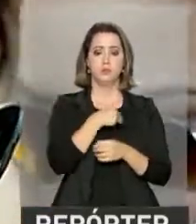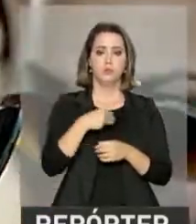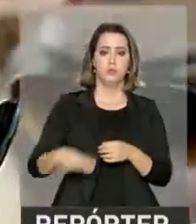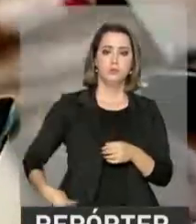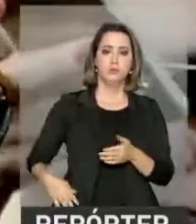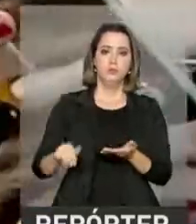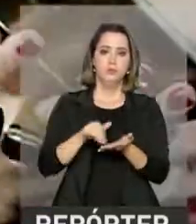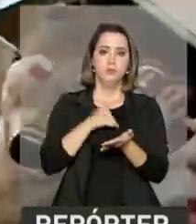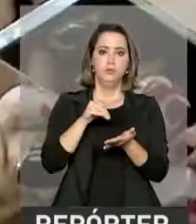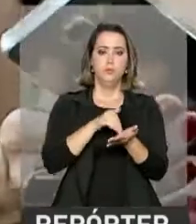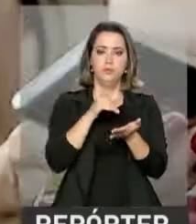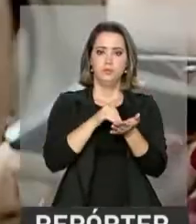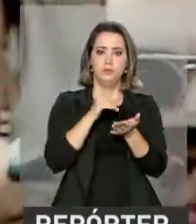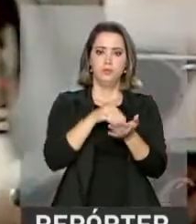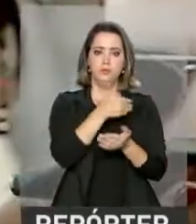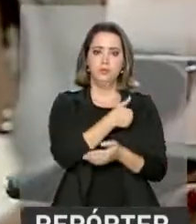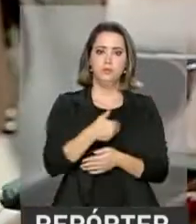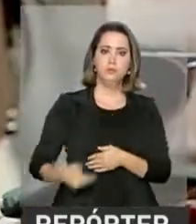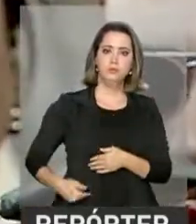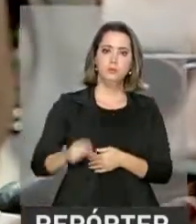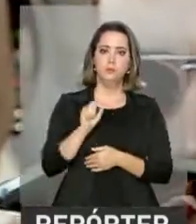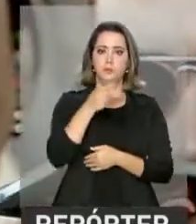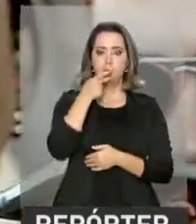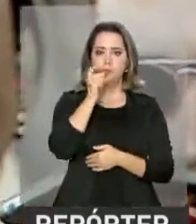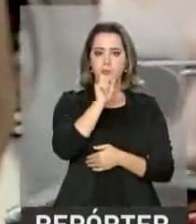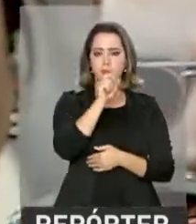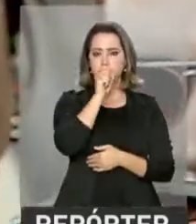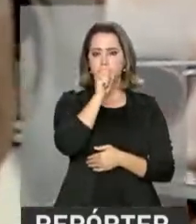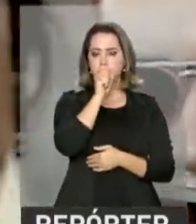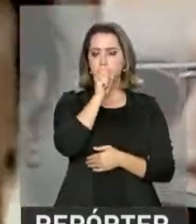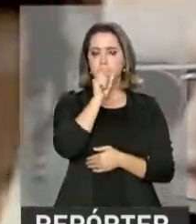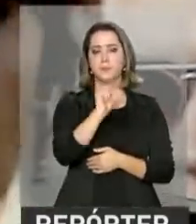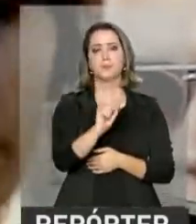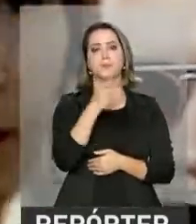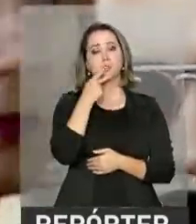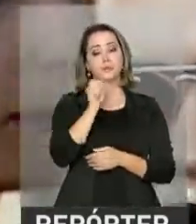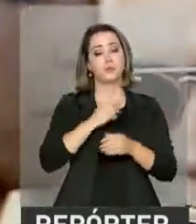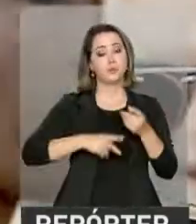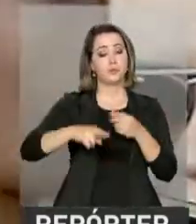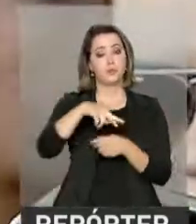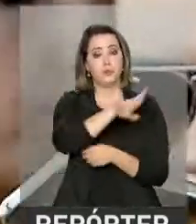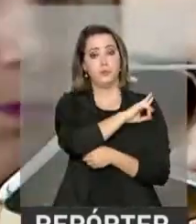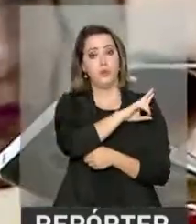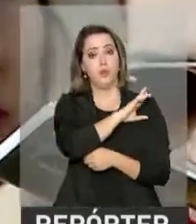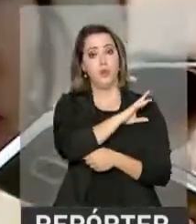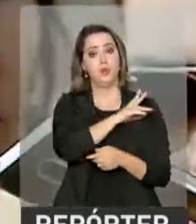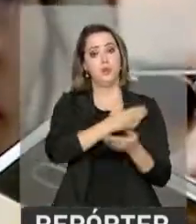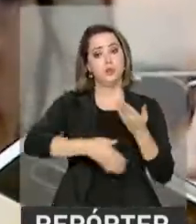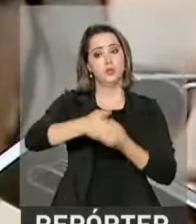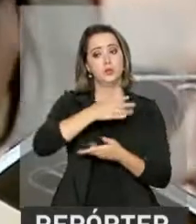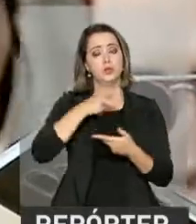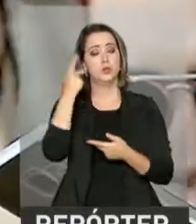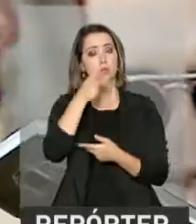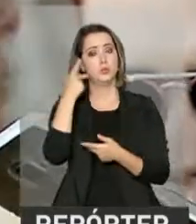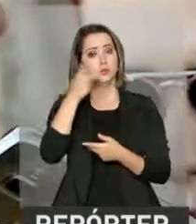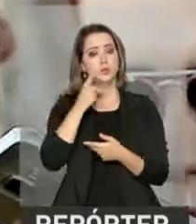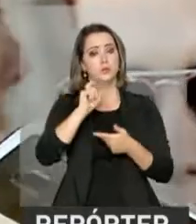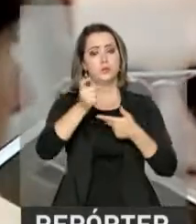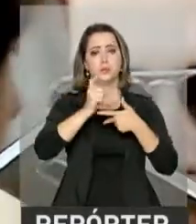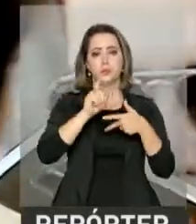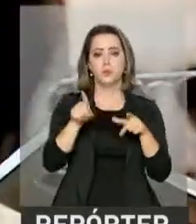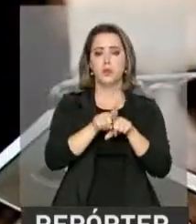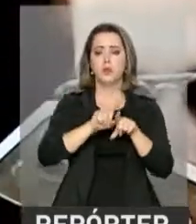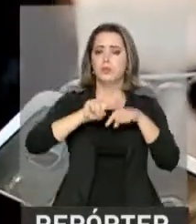da presidência da república responsável pela articulação política do poder executivo disse depois da reunião